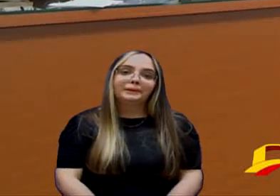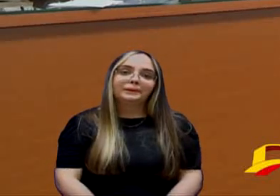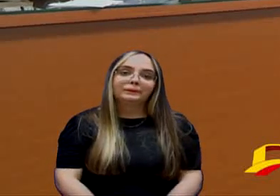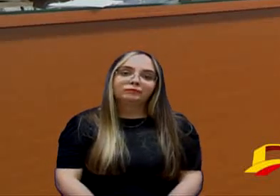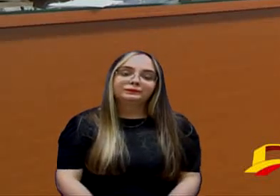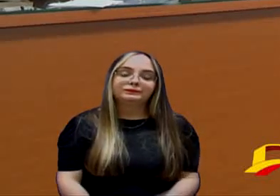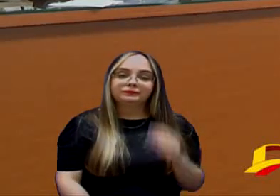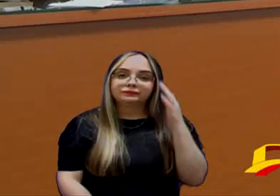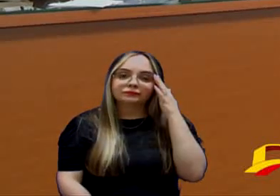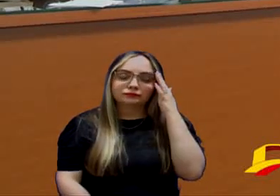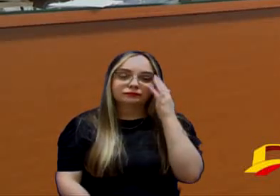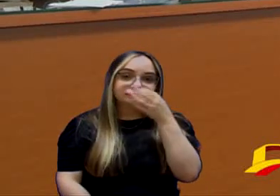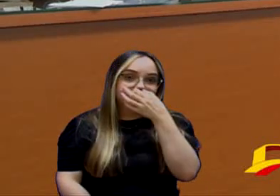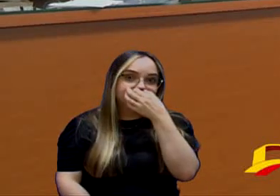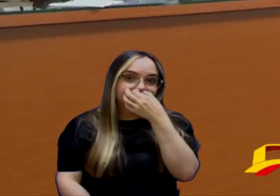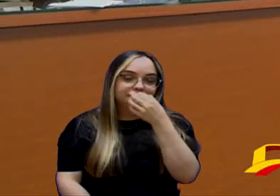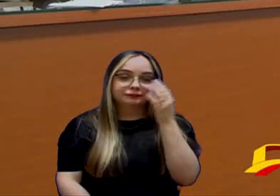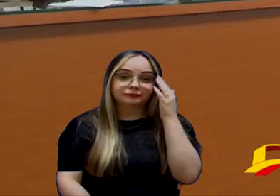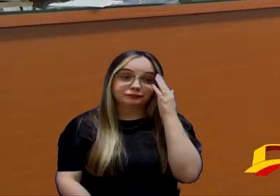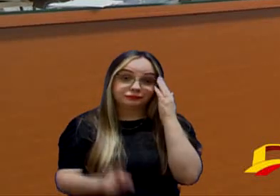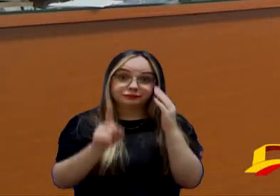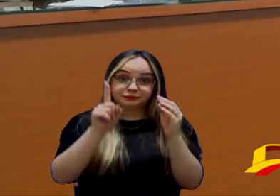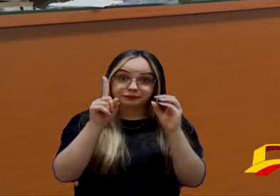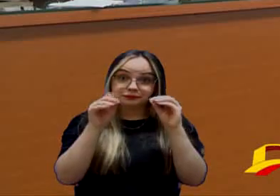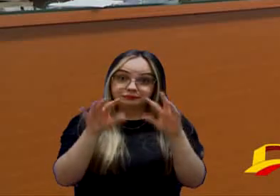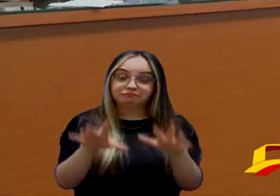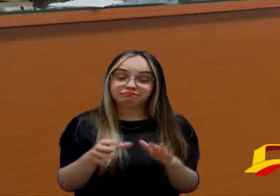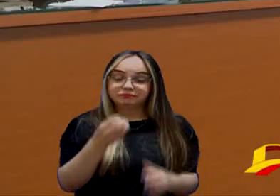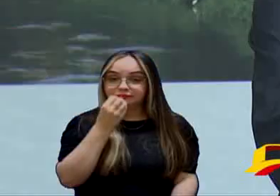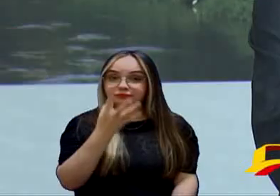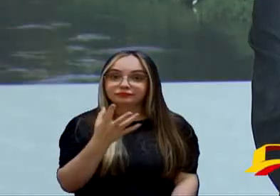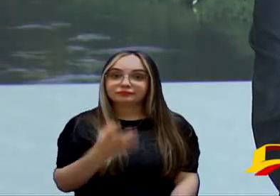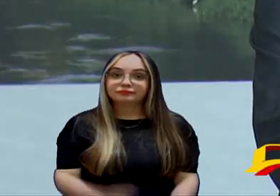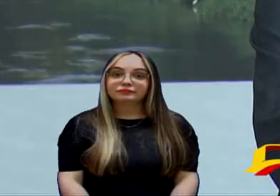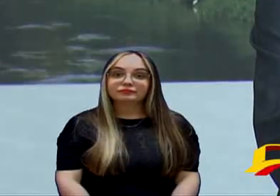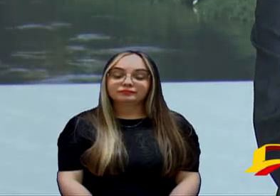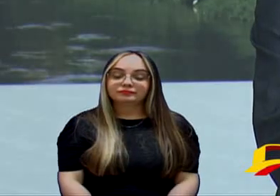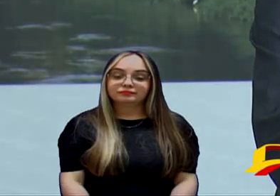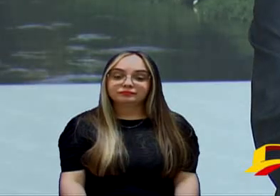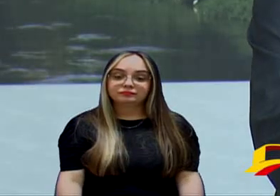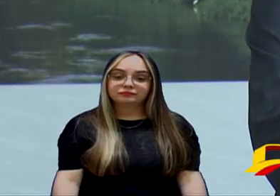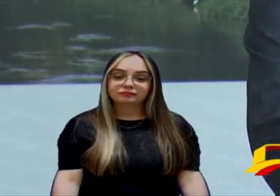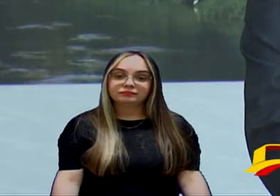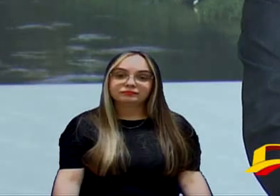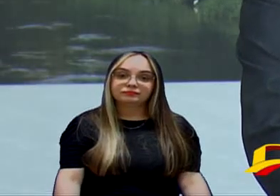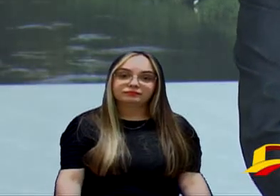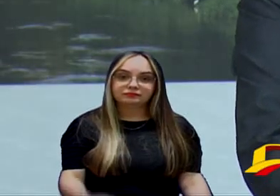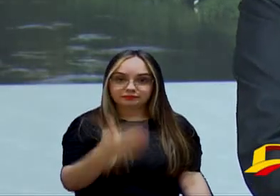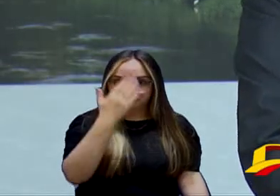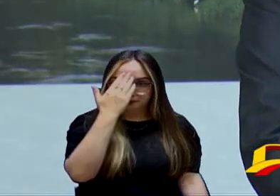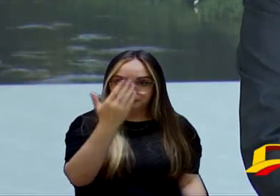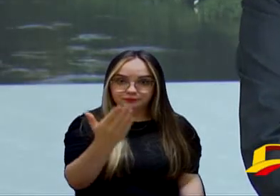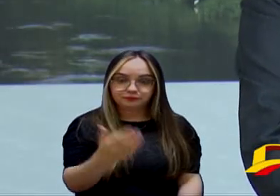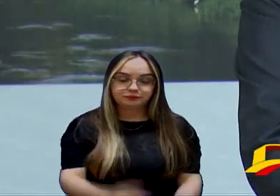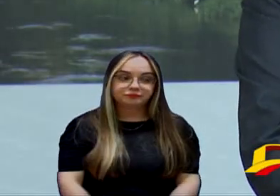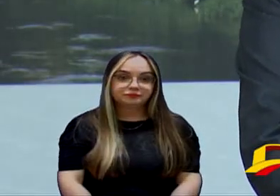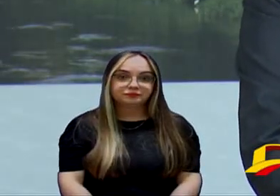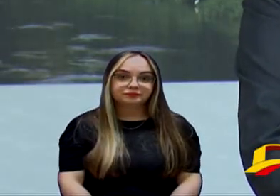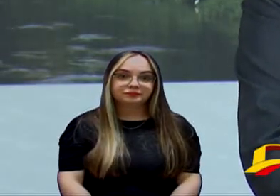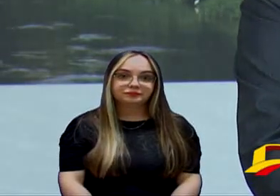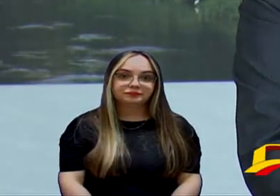Opa vamos lá Deus abençoe as palavras são fortes obrigada